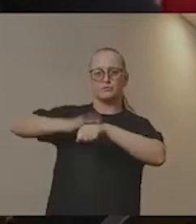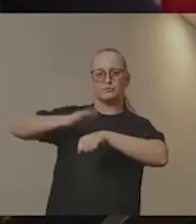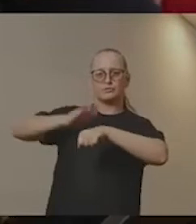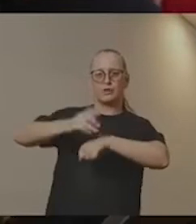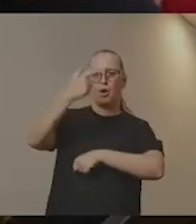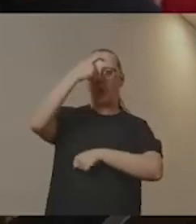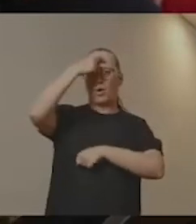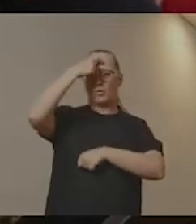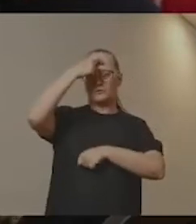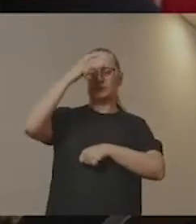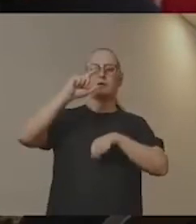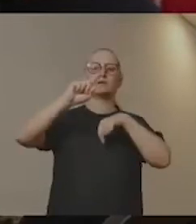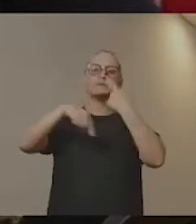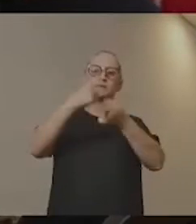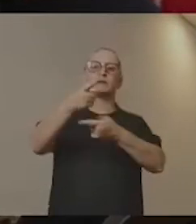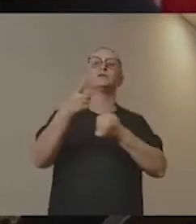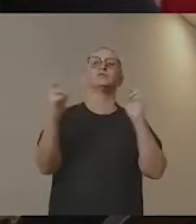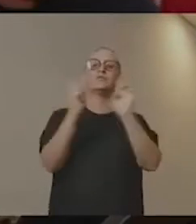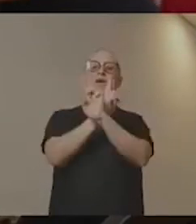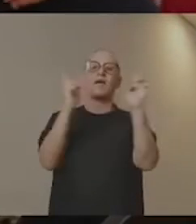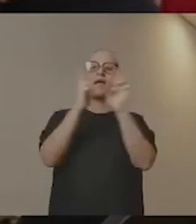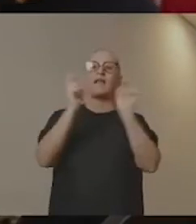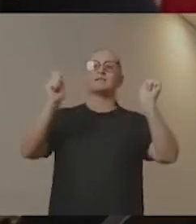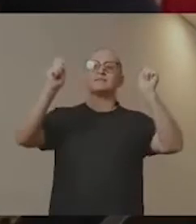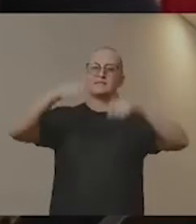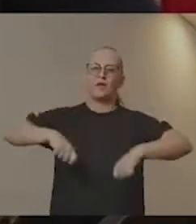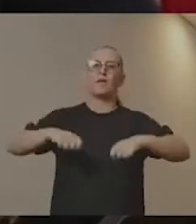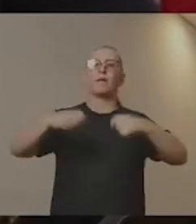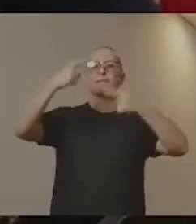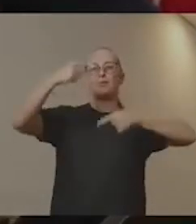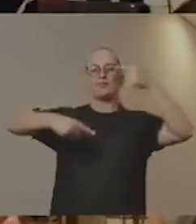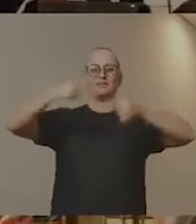é política. É isso. Muito bom, Miguel!